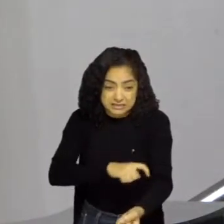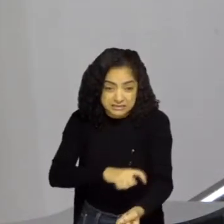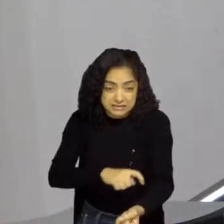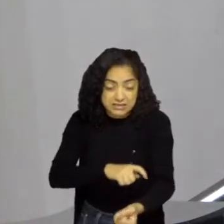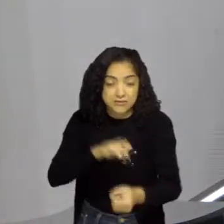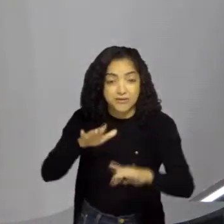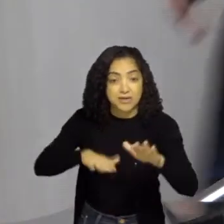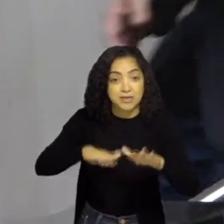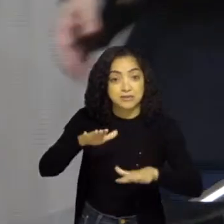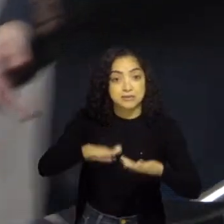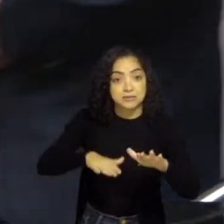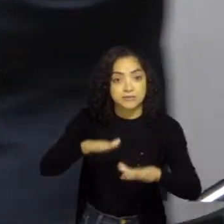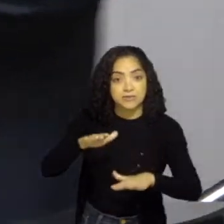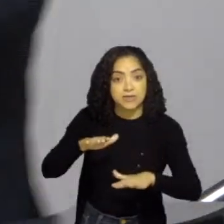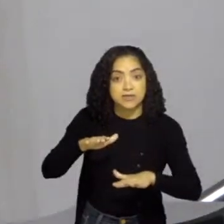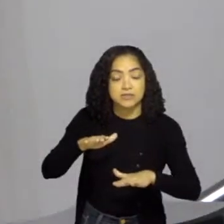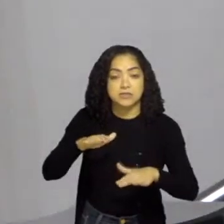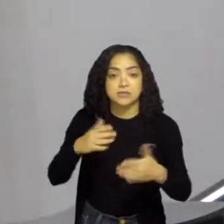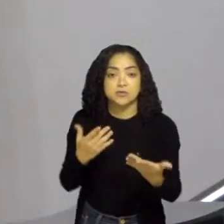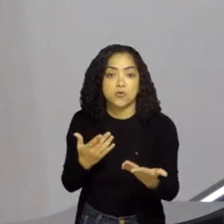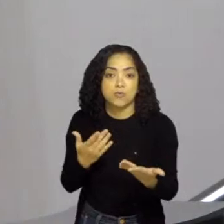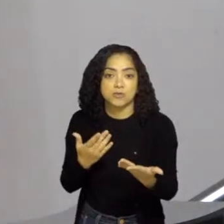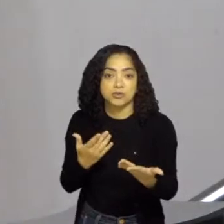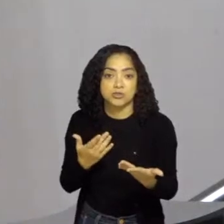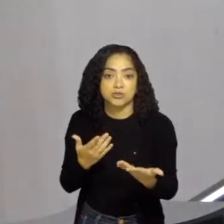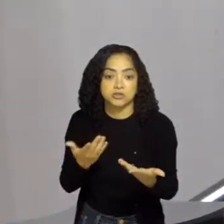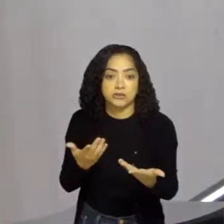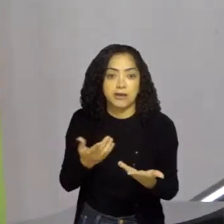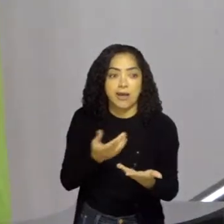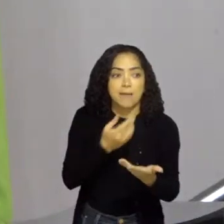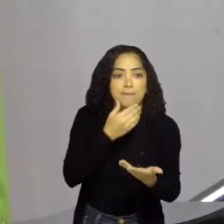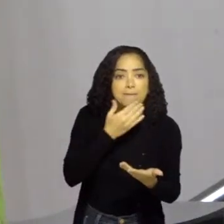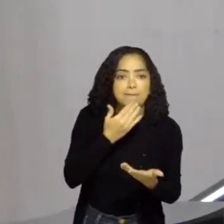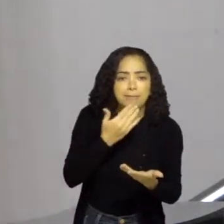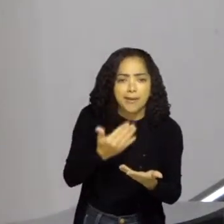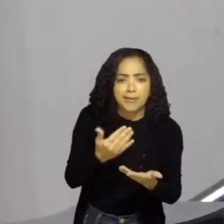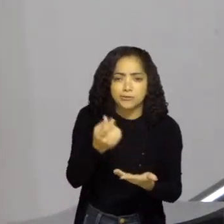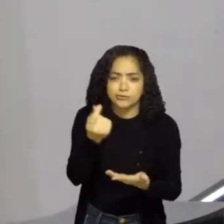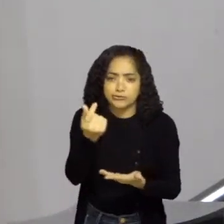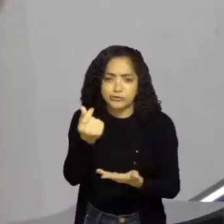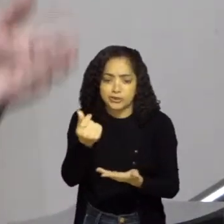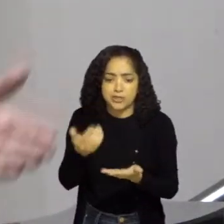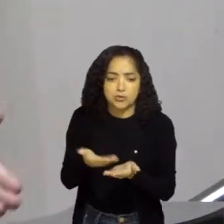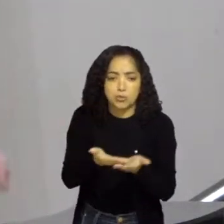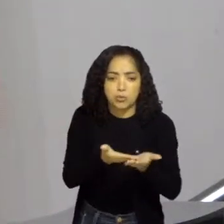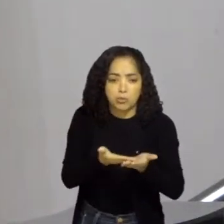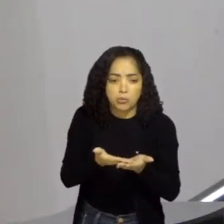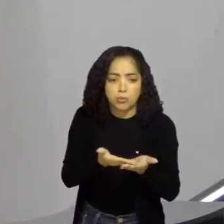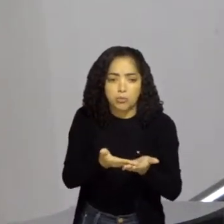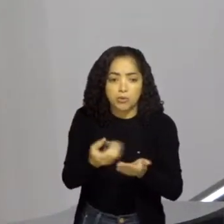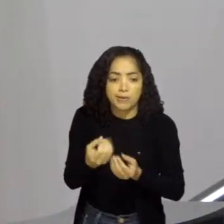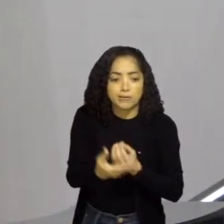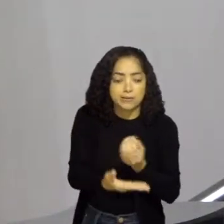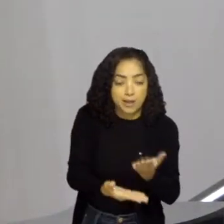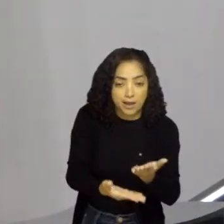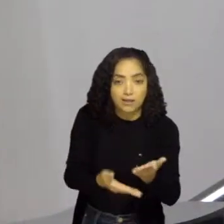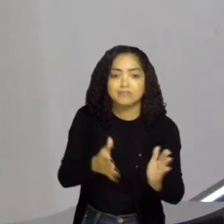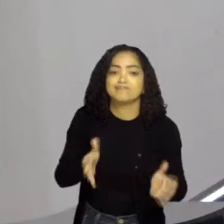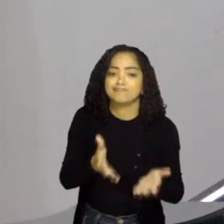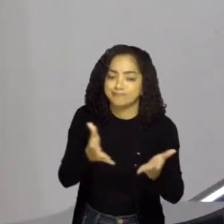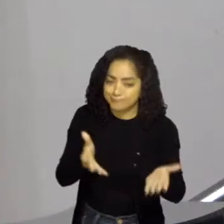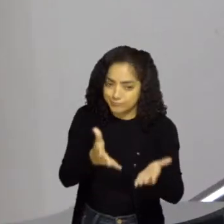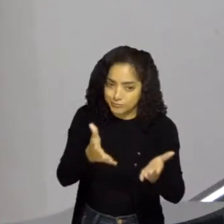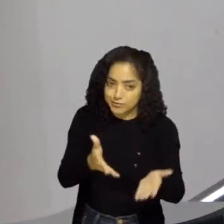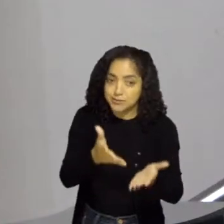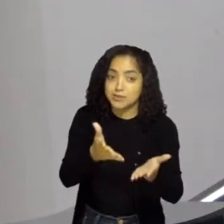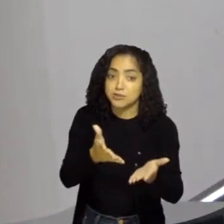vezes quando é negado uma esmola, e quem dá esmola incentiva o morador